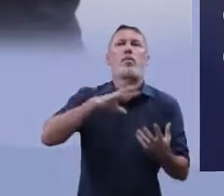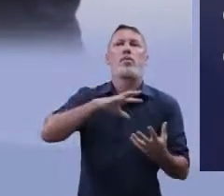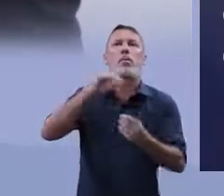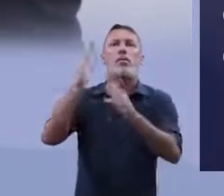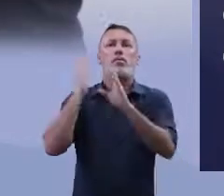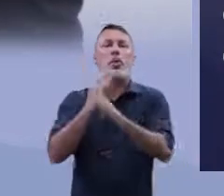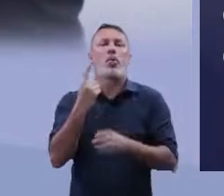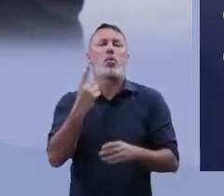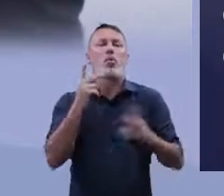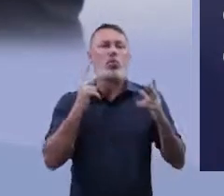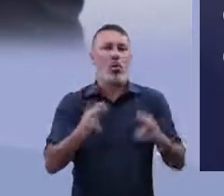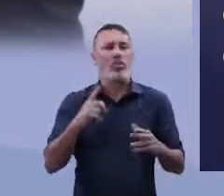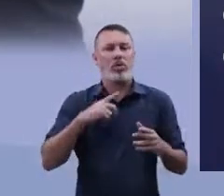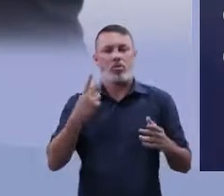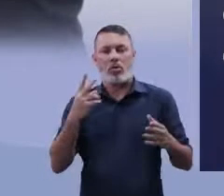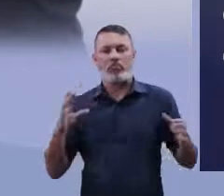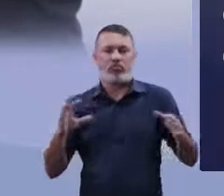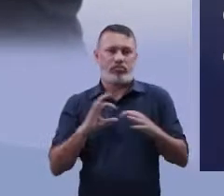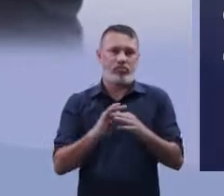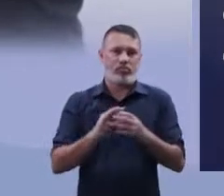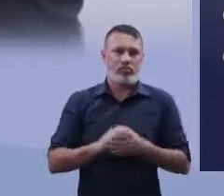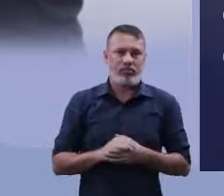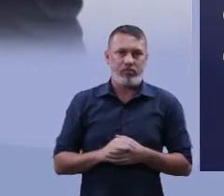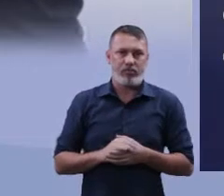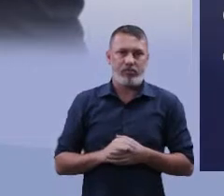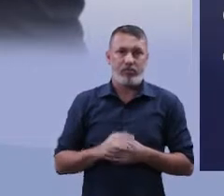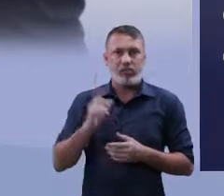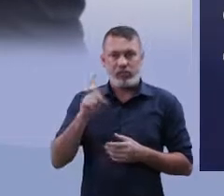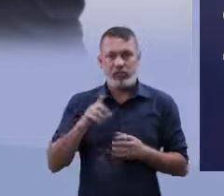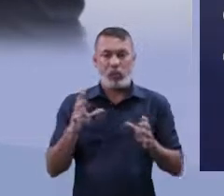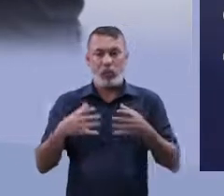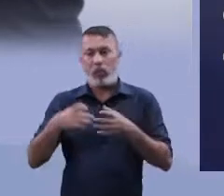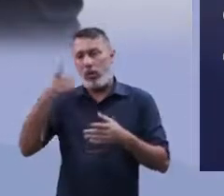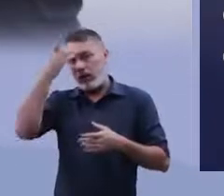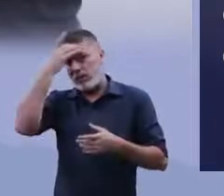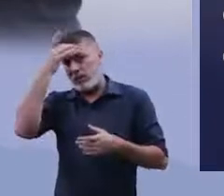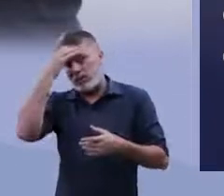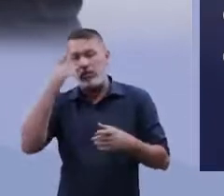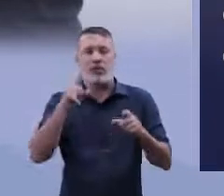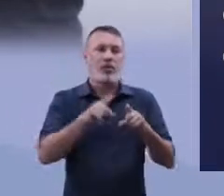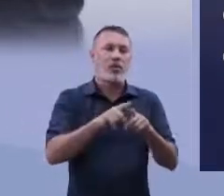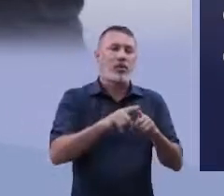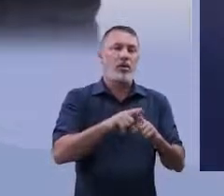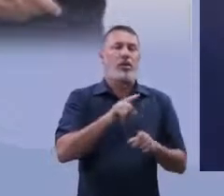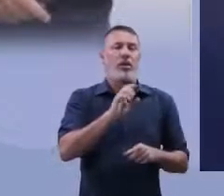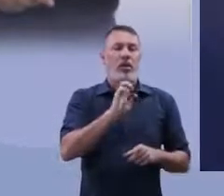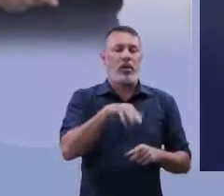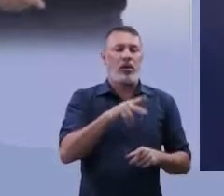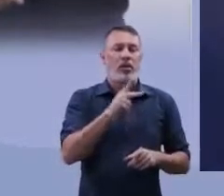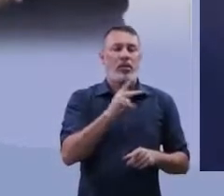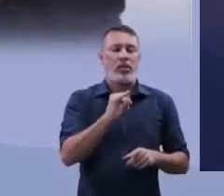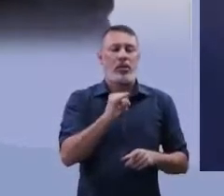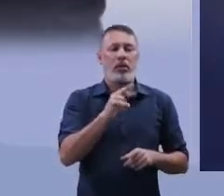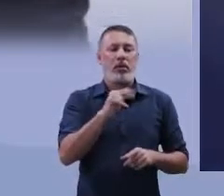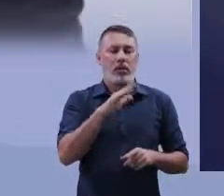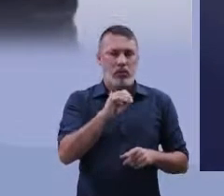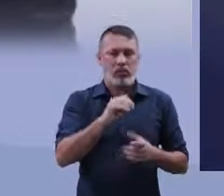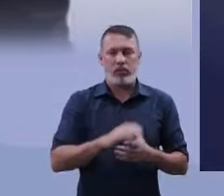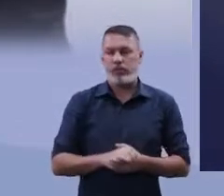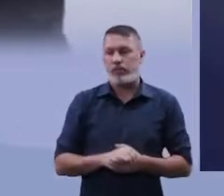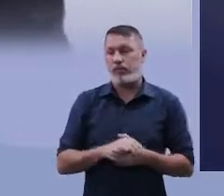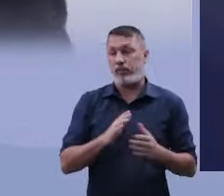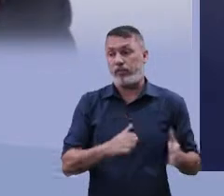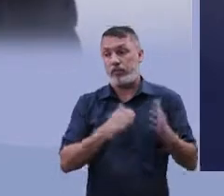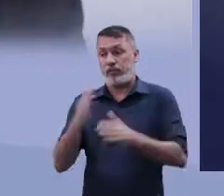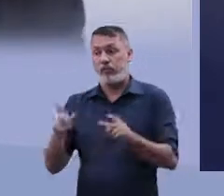necessária. Kant vai unir essas 2 correntes, tanto a do empirismo quanto o racionalismo. A próxima obra, nós também